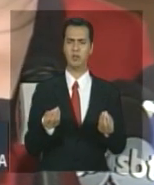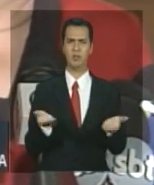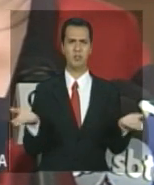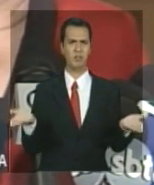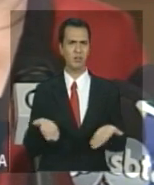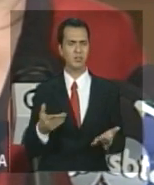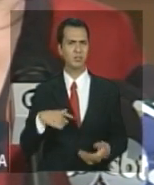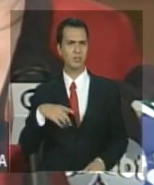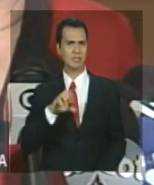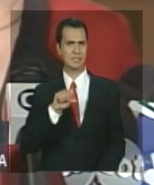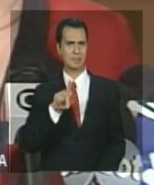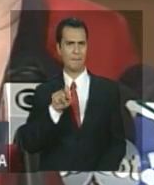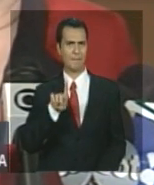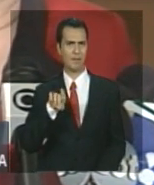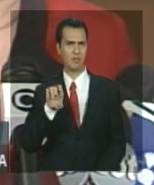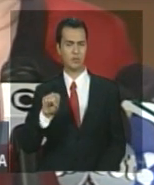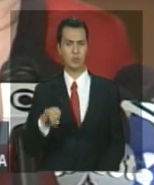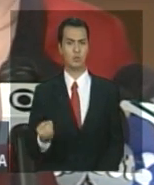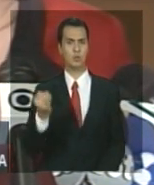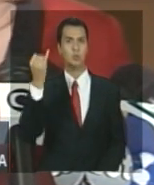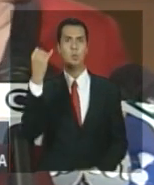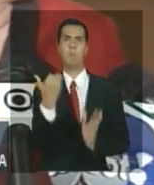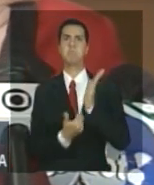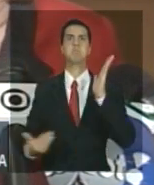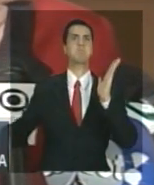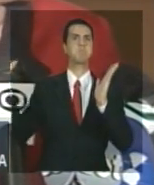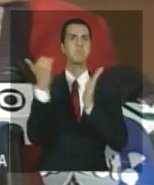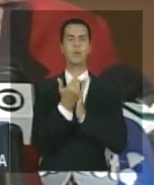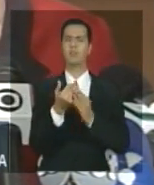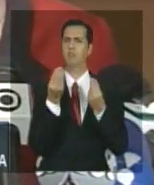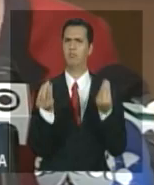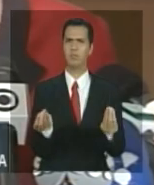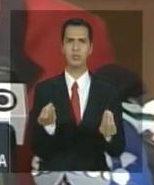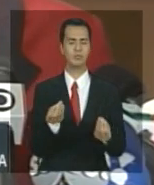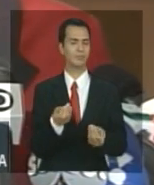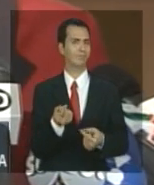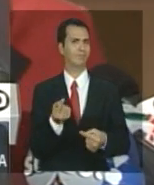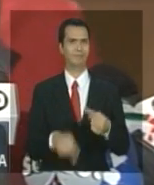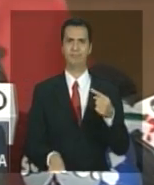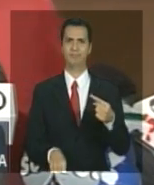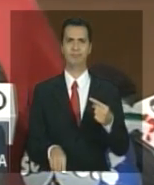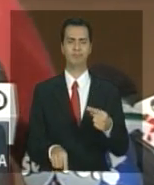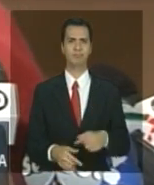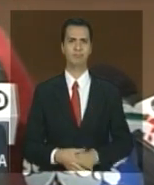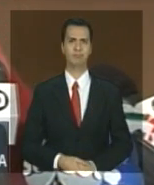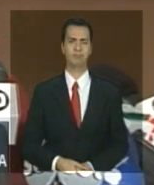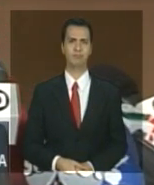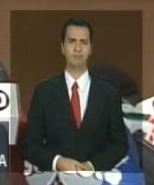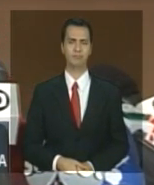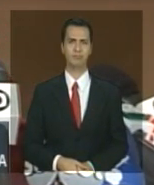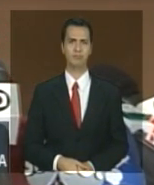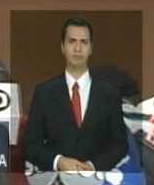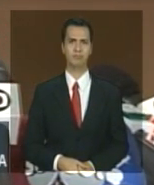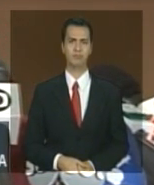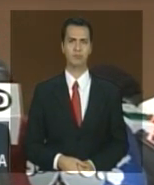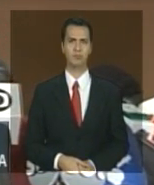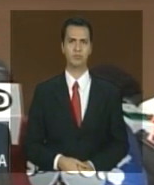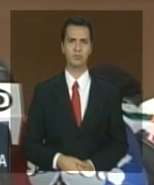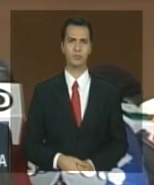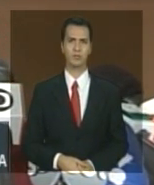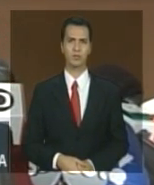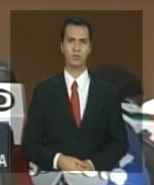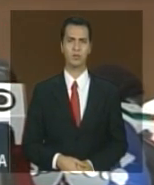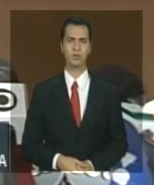praticar taxas de juros tão elevados. Não há no mundo, até porque se tem alguém com nível